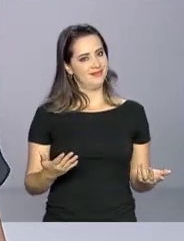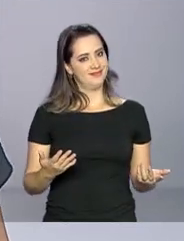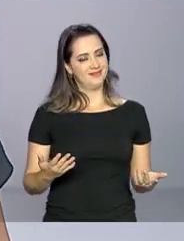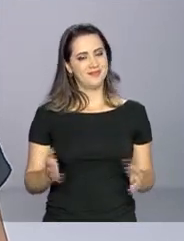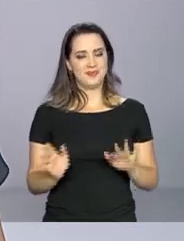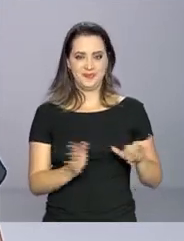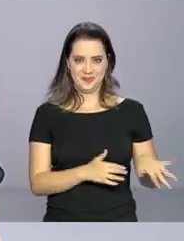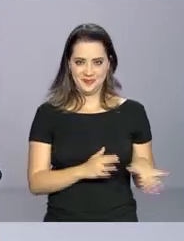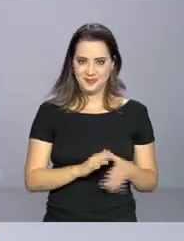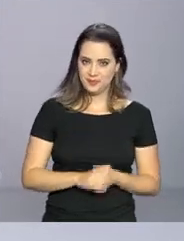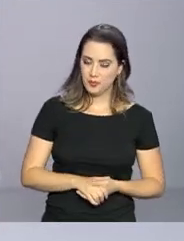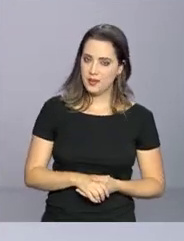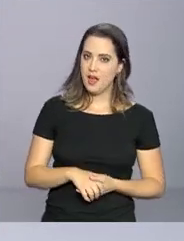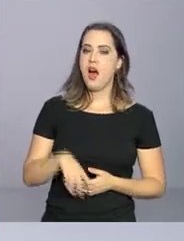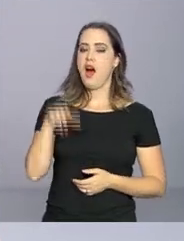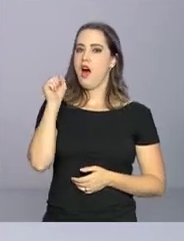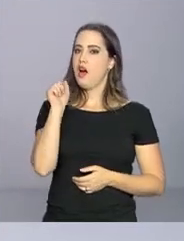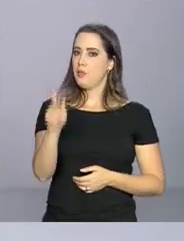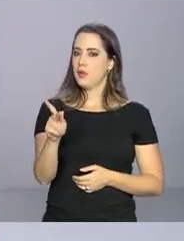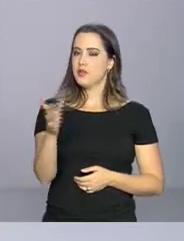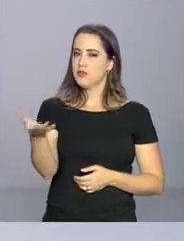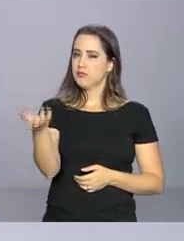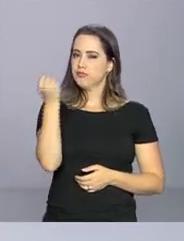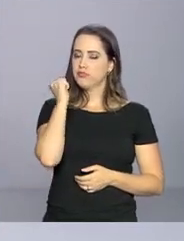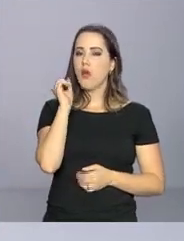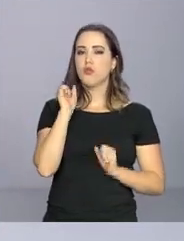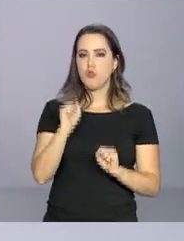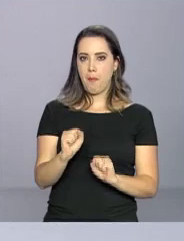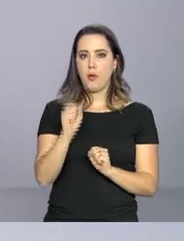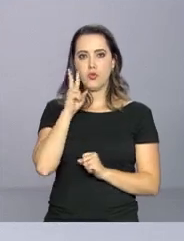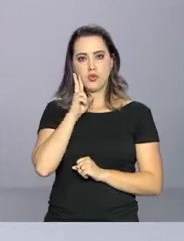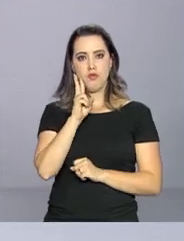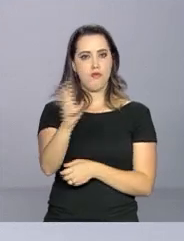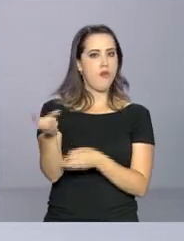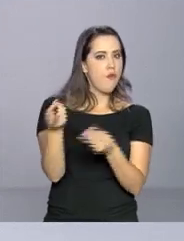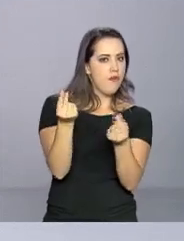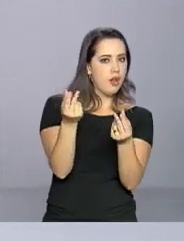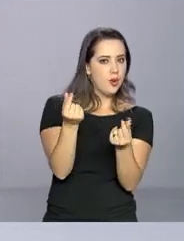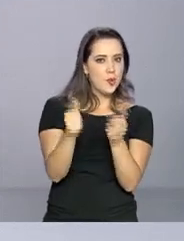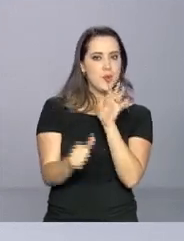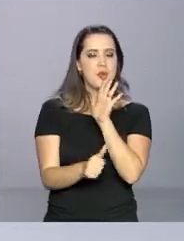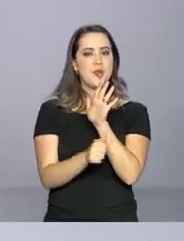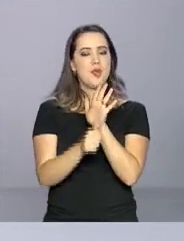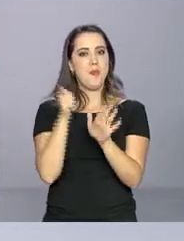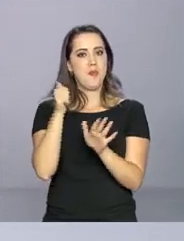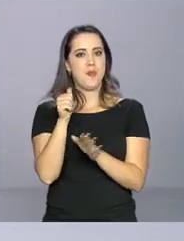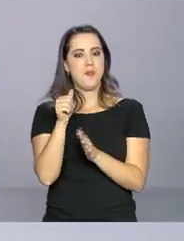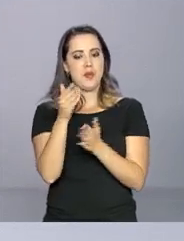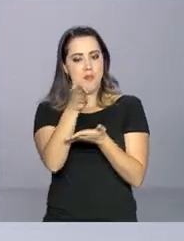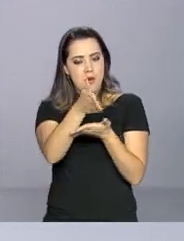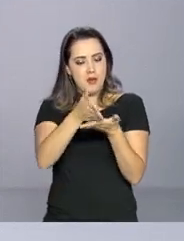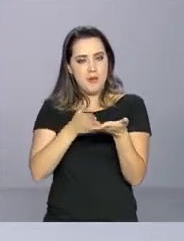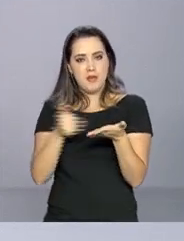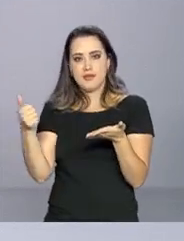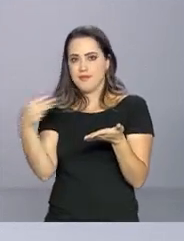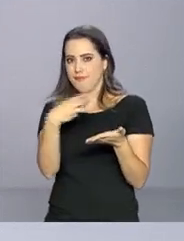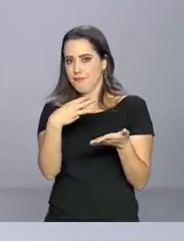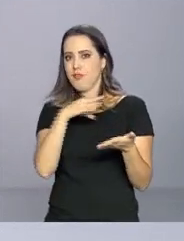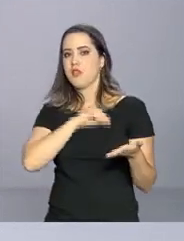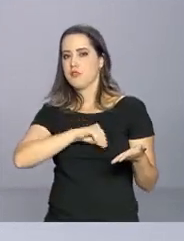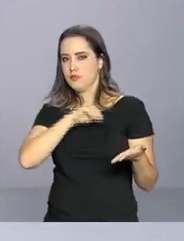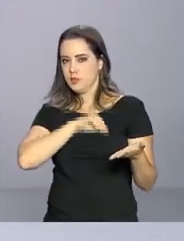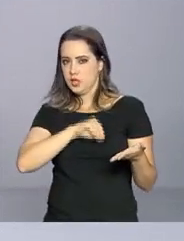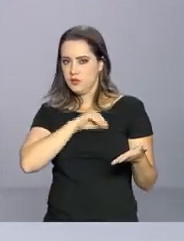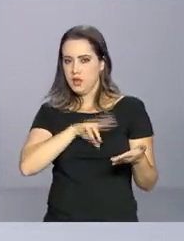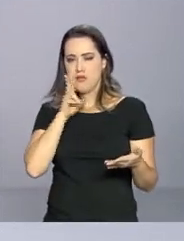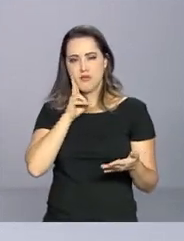Aposentados e pensionistas já podem conferir quanto vão receber na primeira parcela do 13º salário. A consulta ao